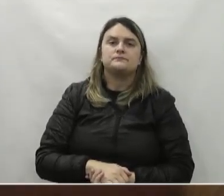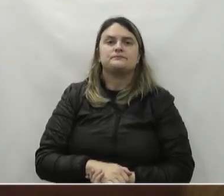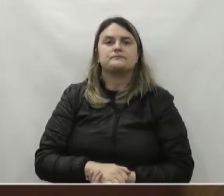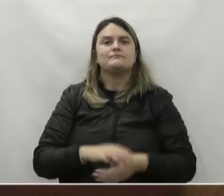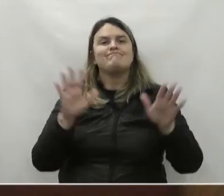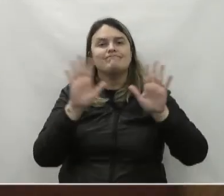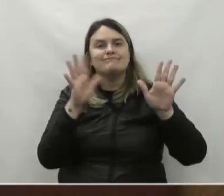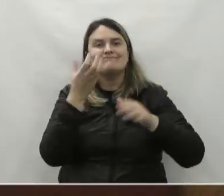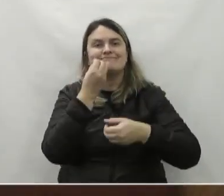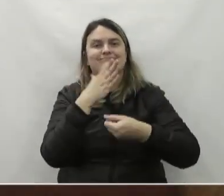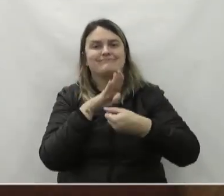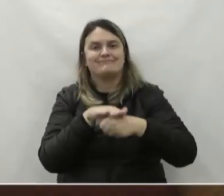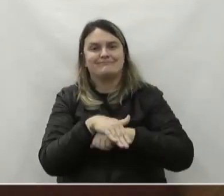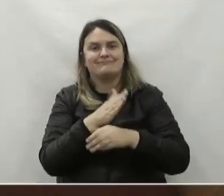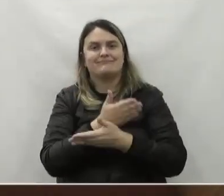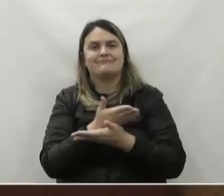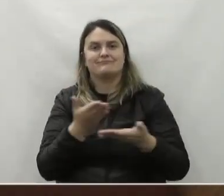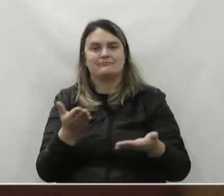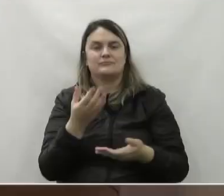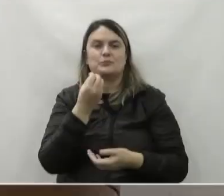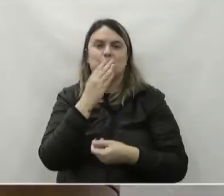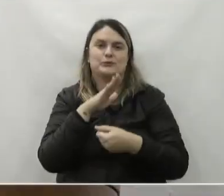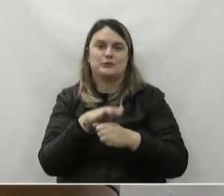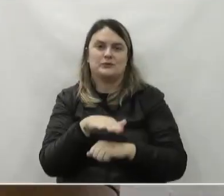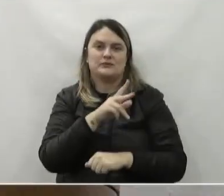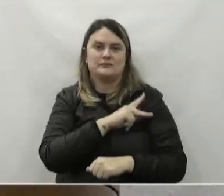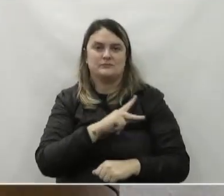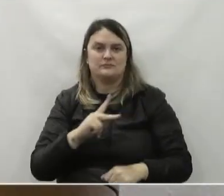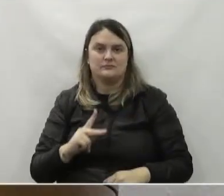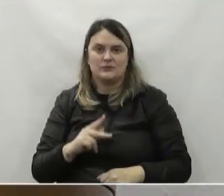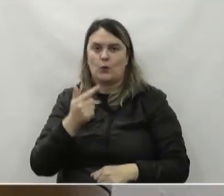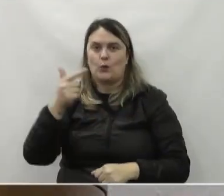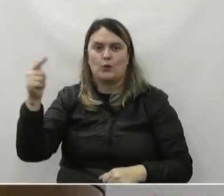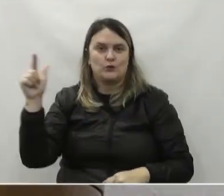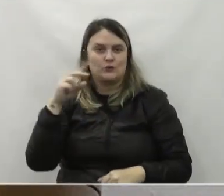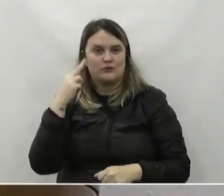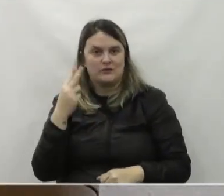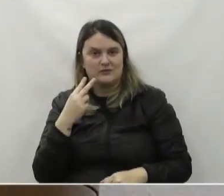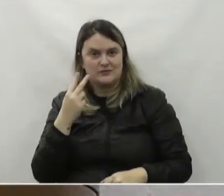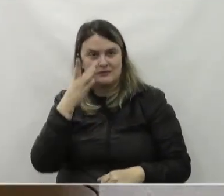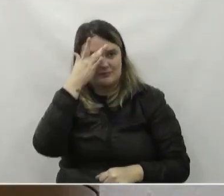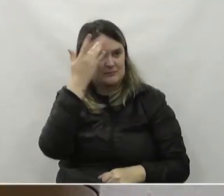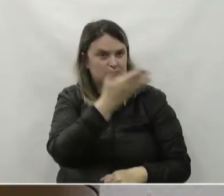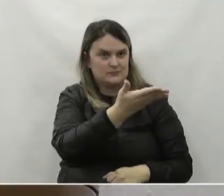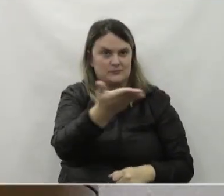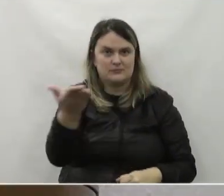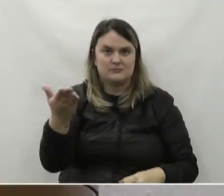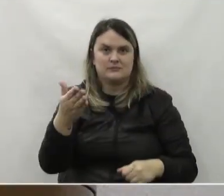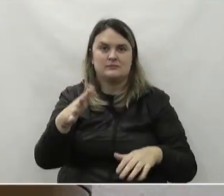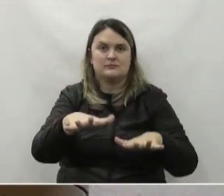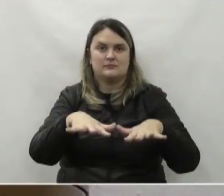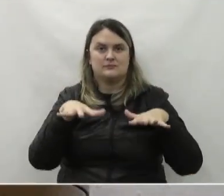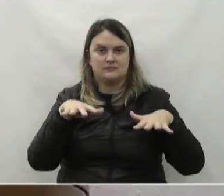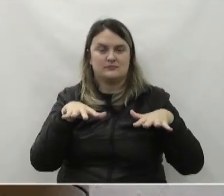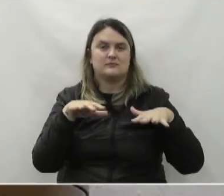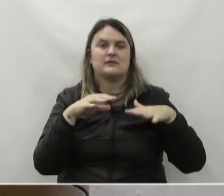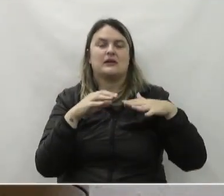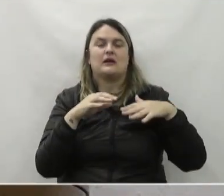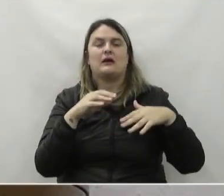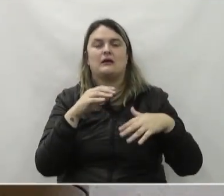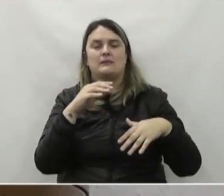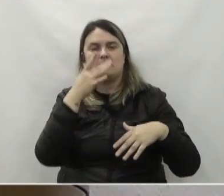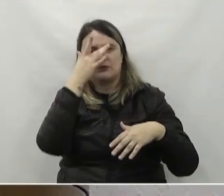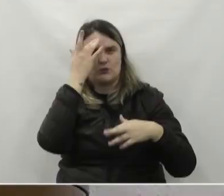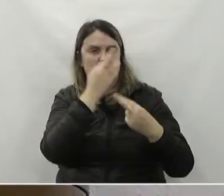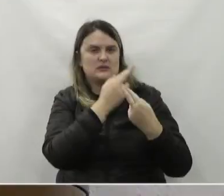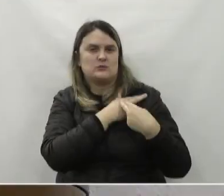Boa noite a todos, boa noite, presidente, demais vereadores, público presente, a imprensa falada,